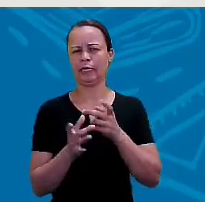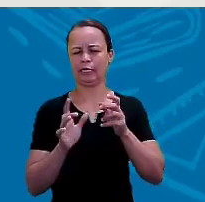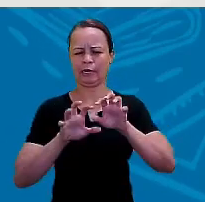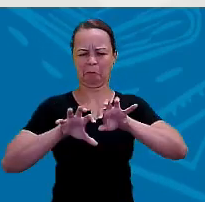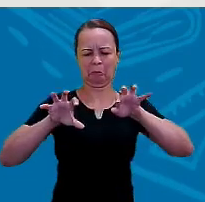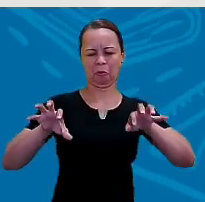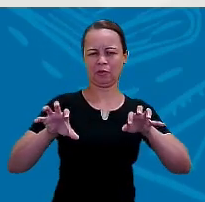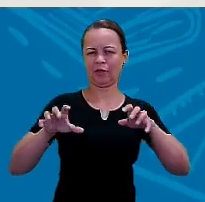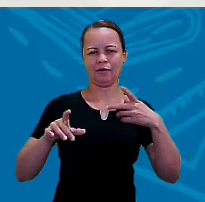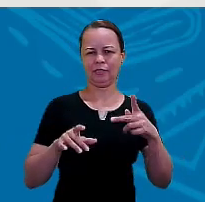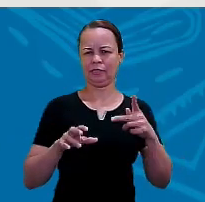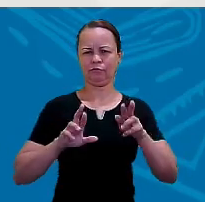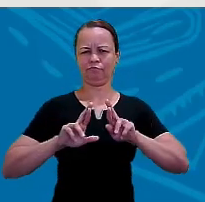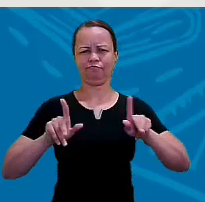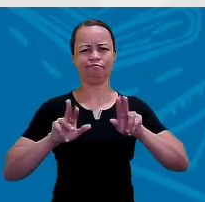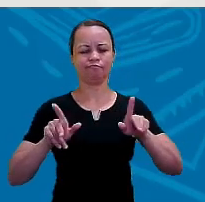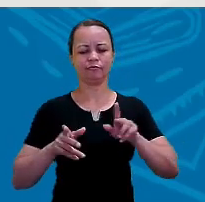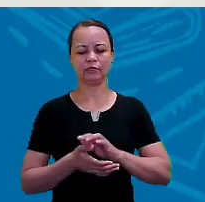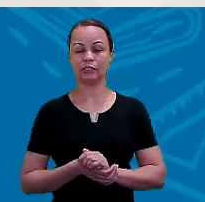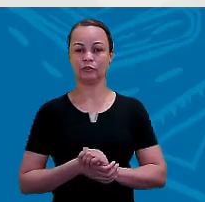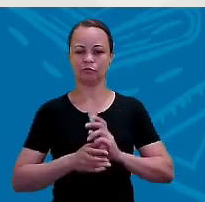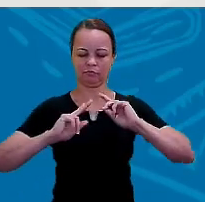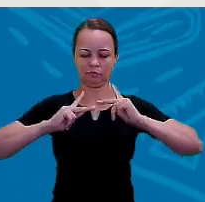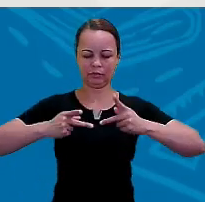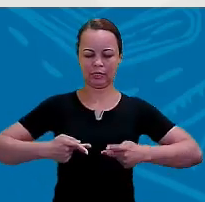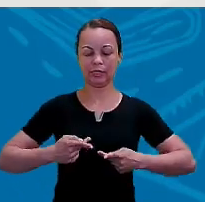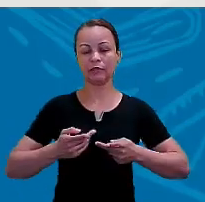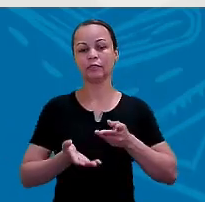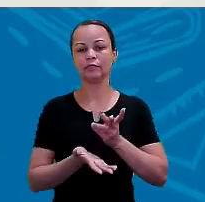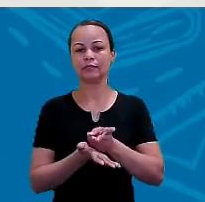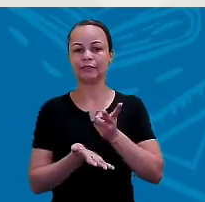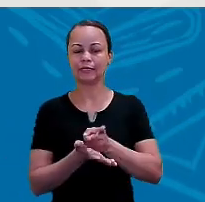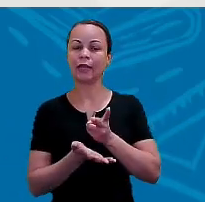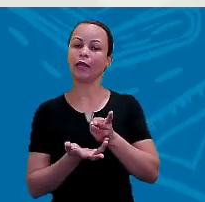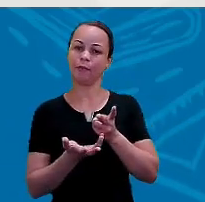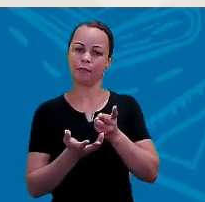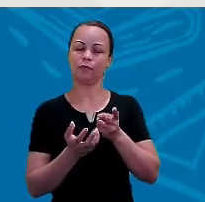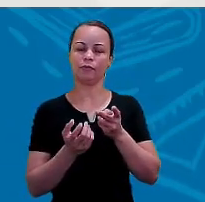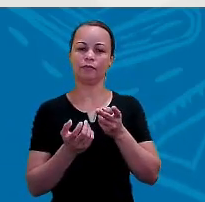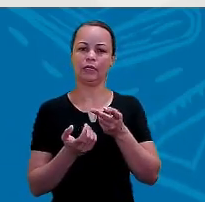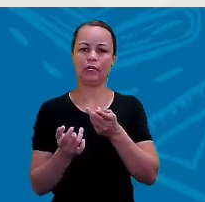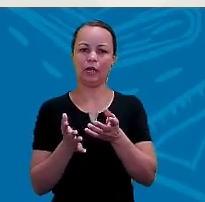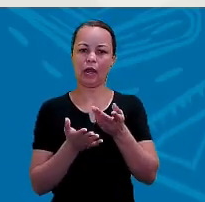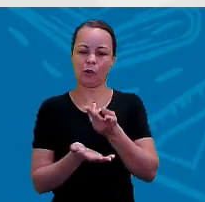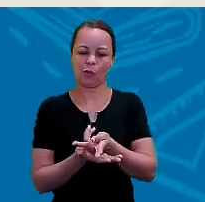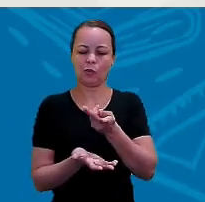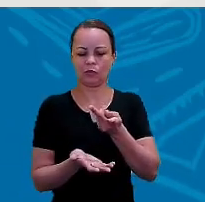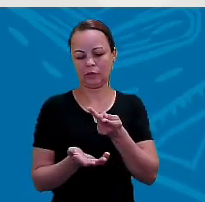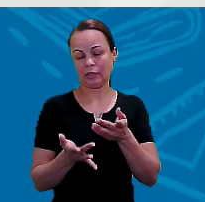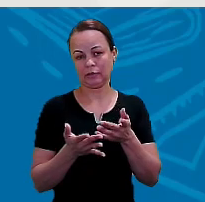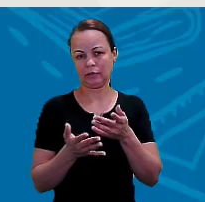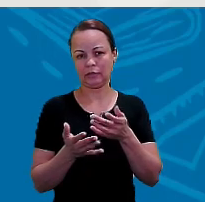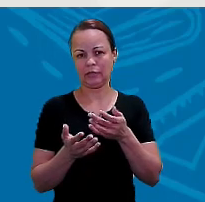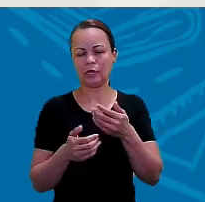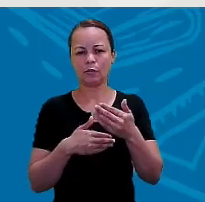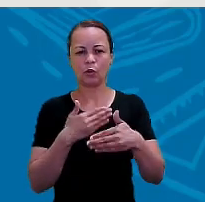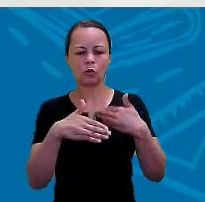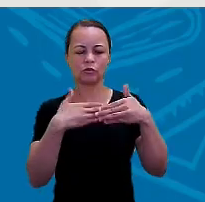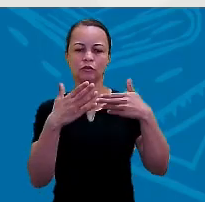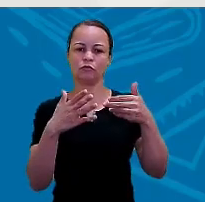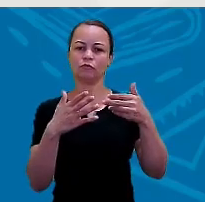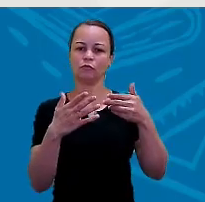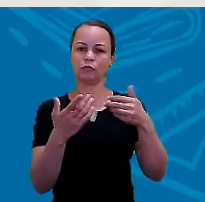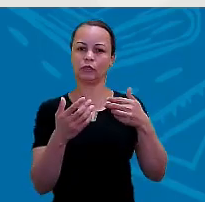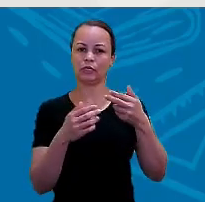porque somos seres que estamos o tempo todo sendo balizados, recrutados por nossas funções